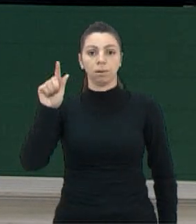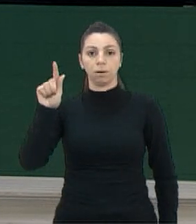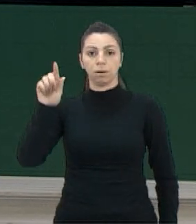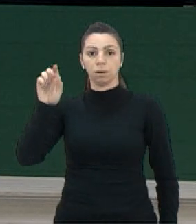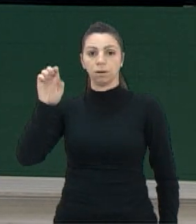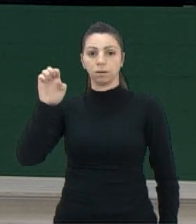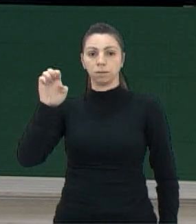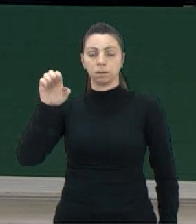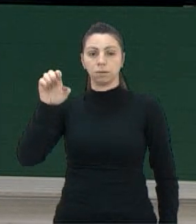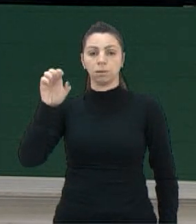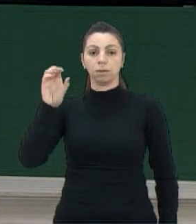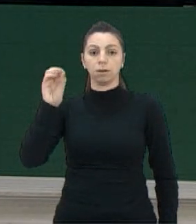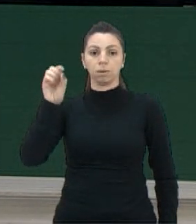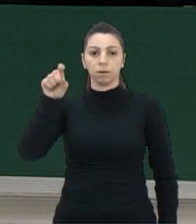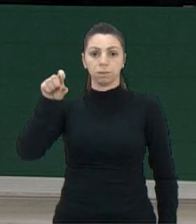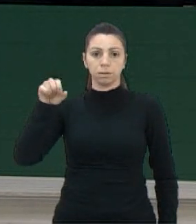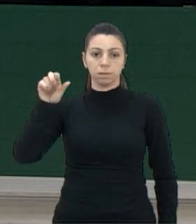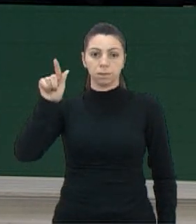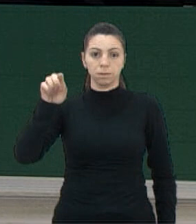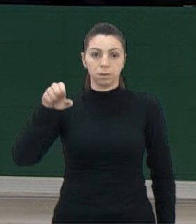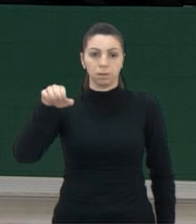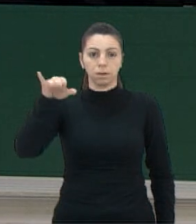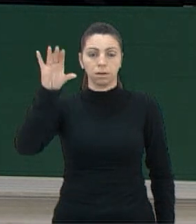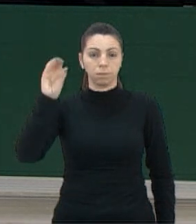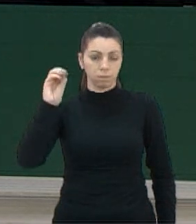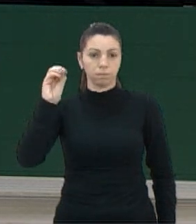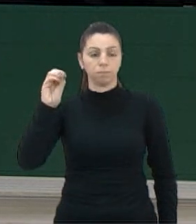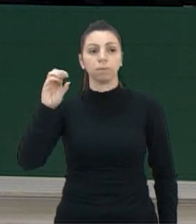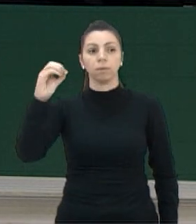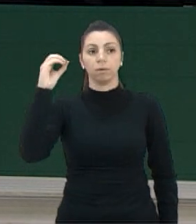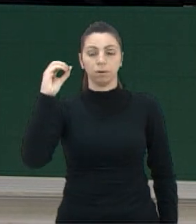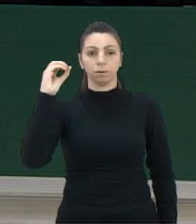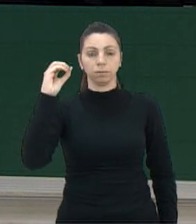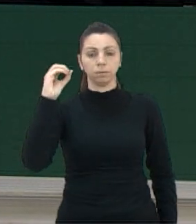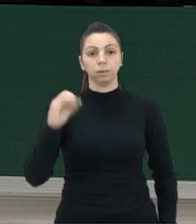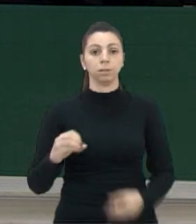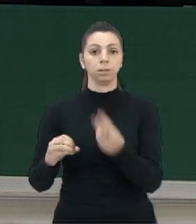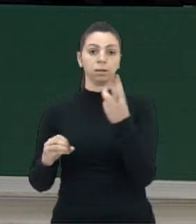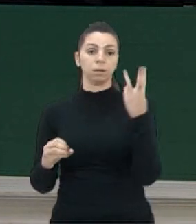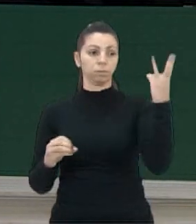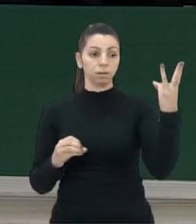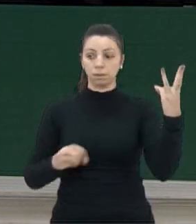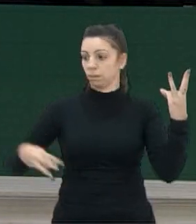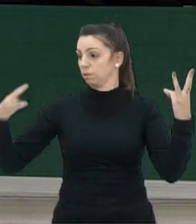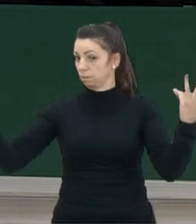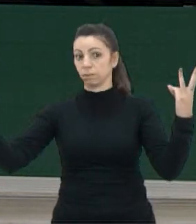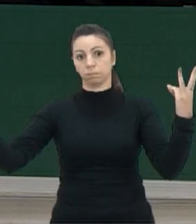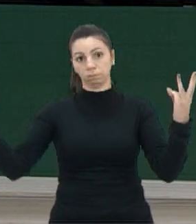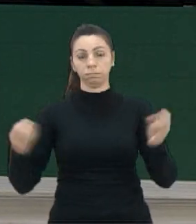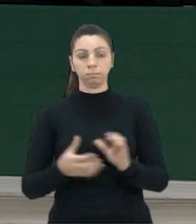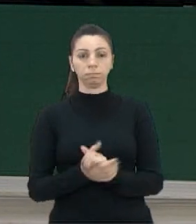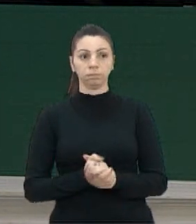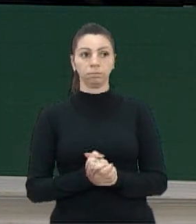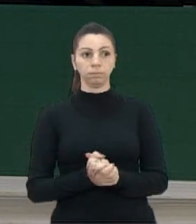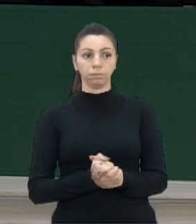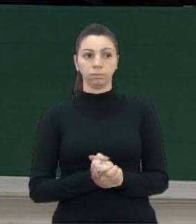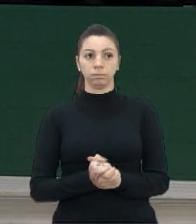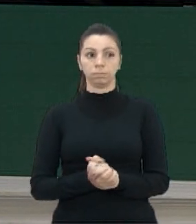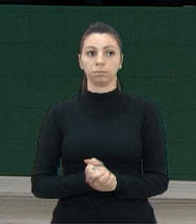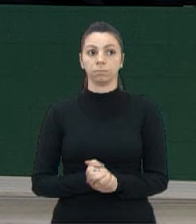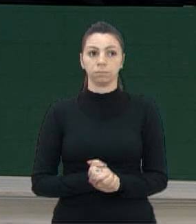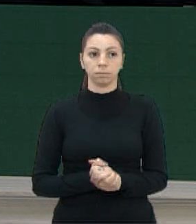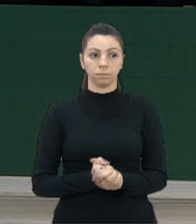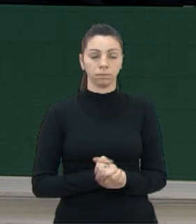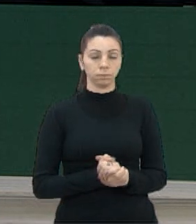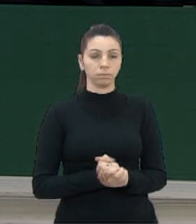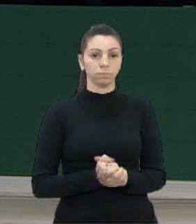os produtos, para os reagentes, desculpa, e 3 oxigênios para os produtos. Agora,